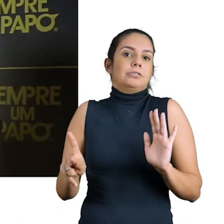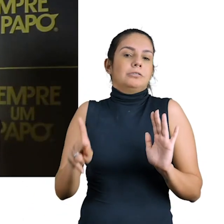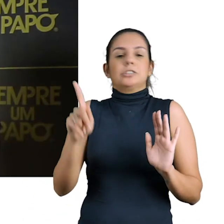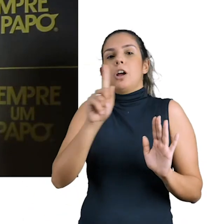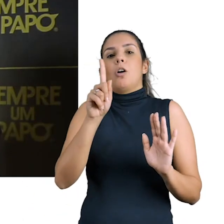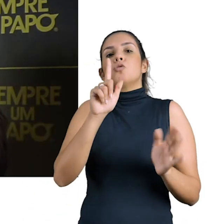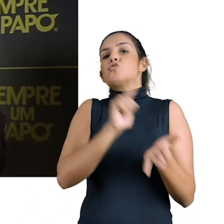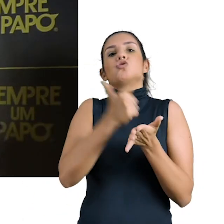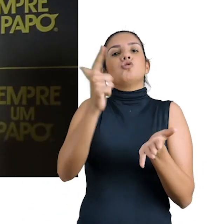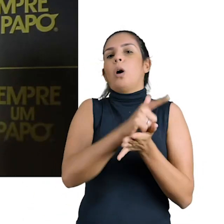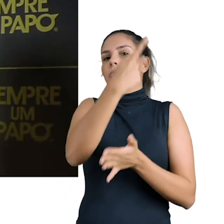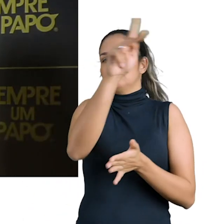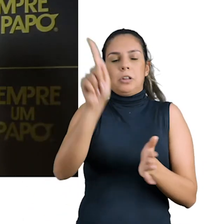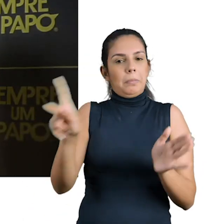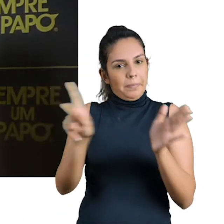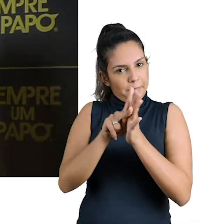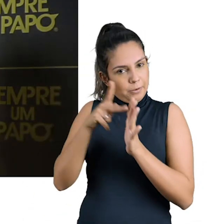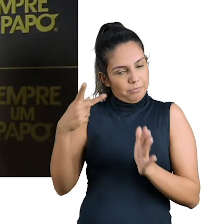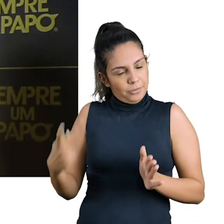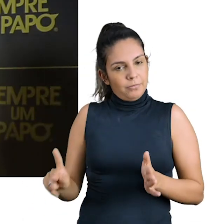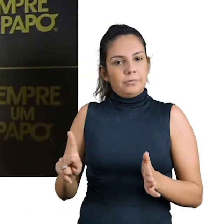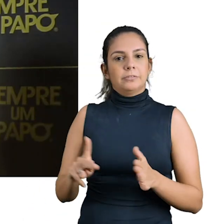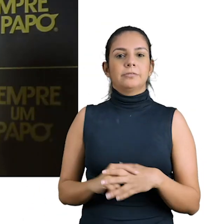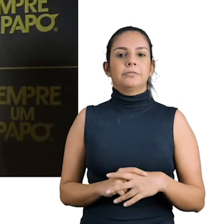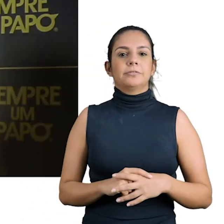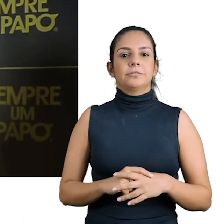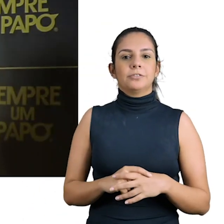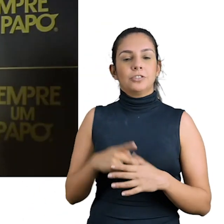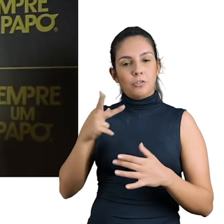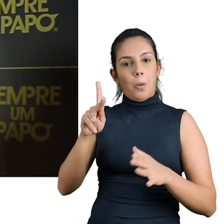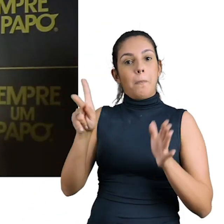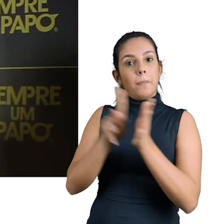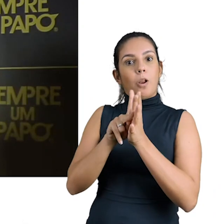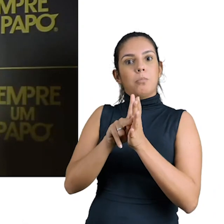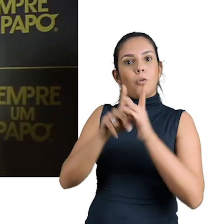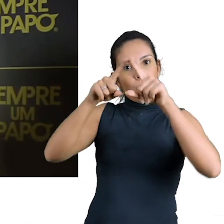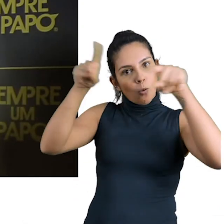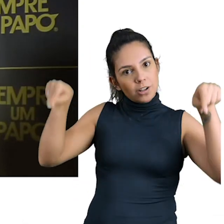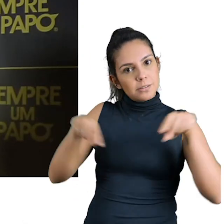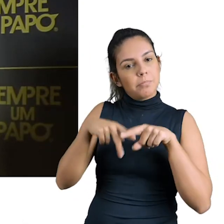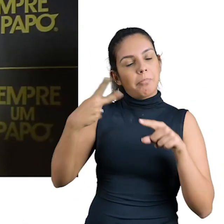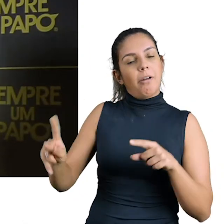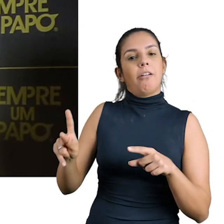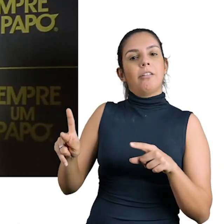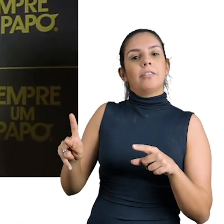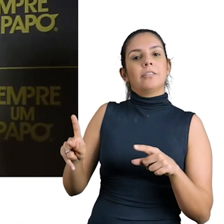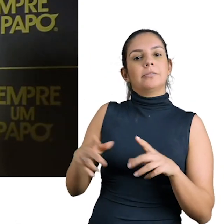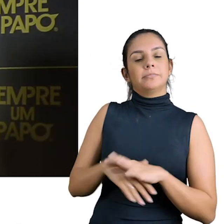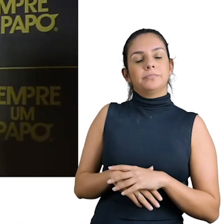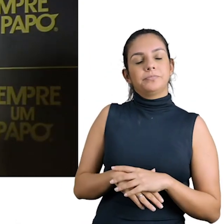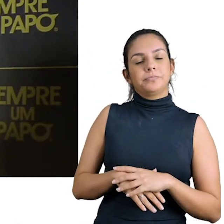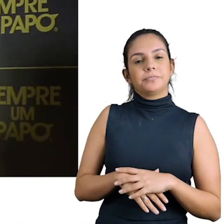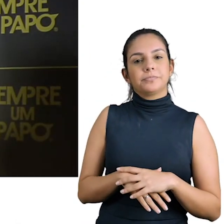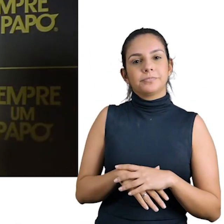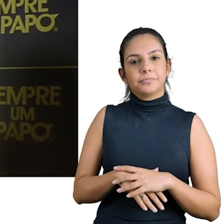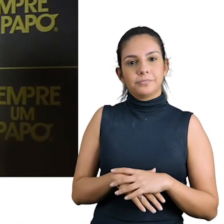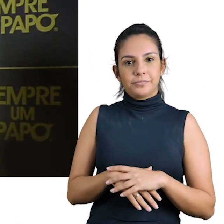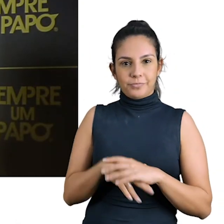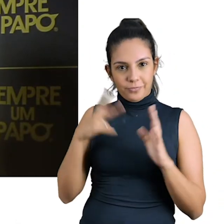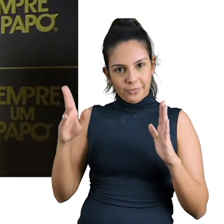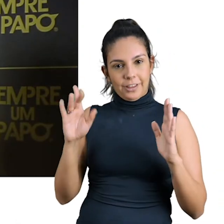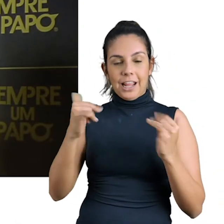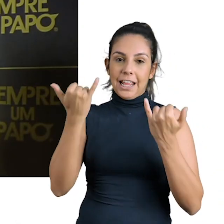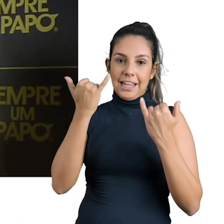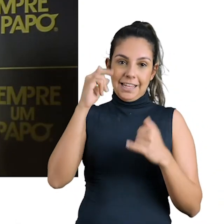ser contratada pela Folha de São Paulo, pelo Globo, não. Ela desenvolveu, ela fez o próprio espaço dentro